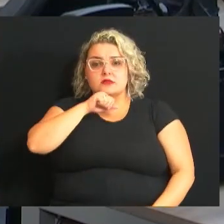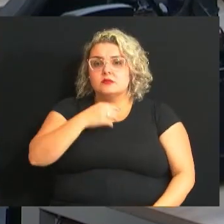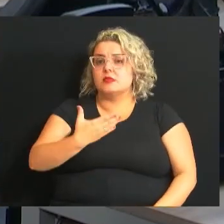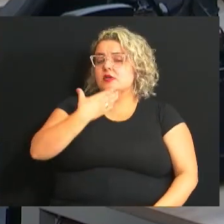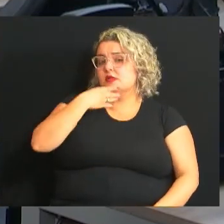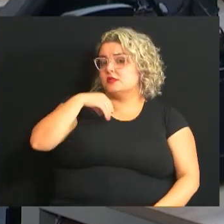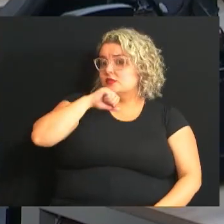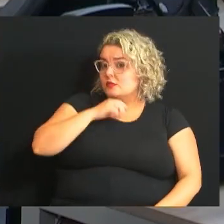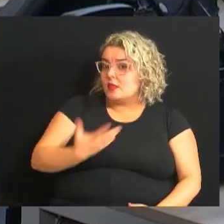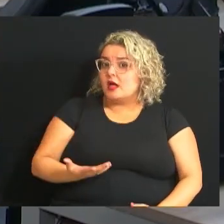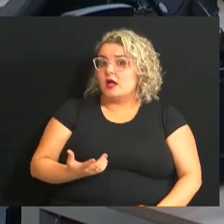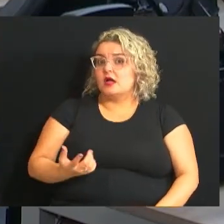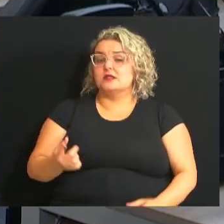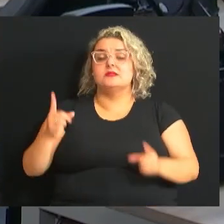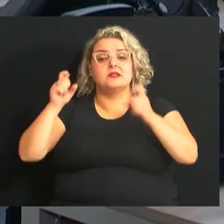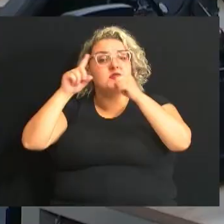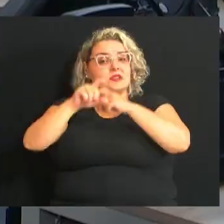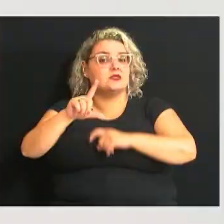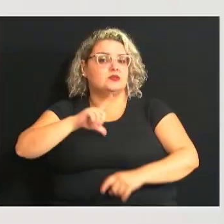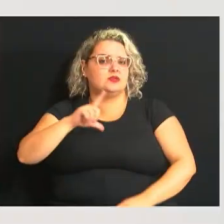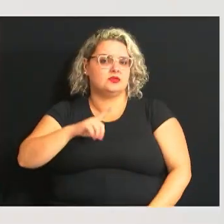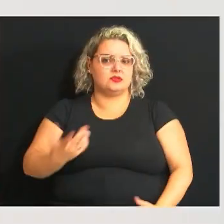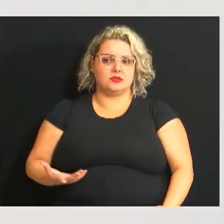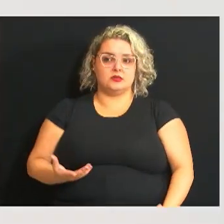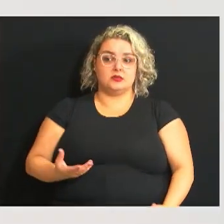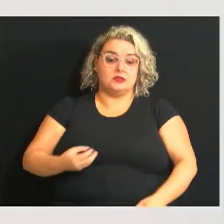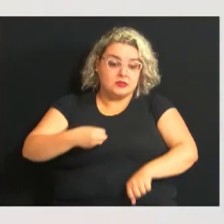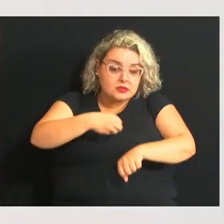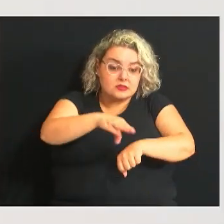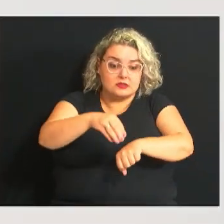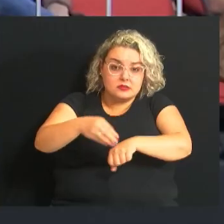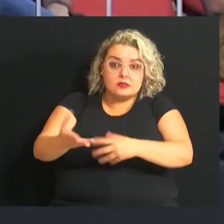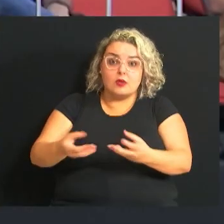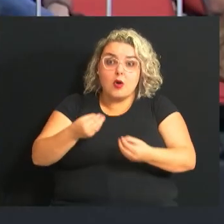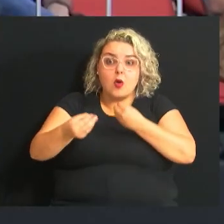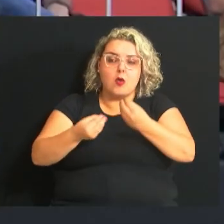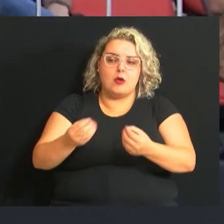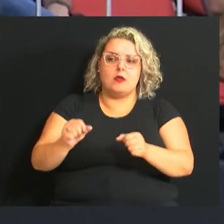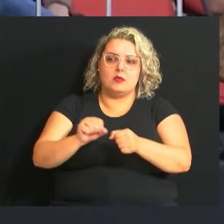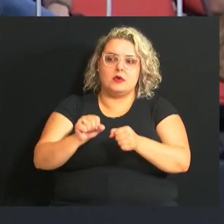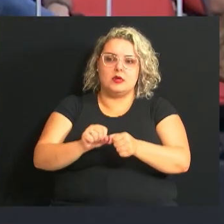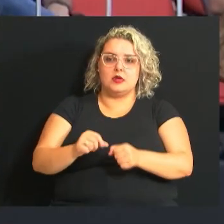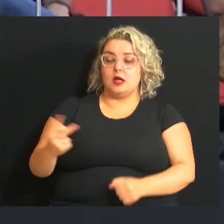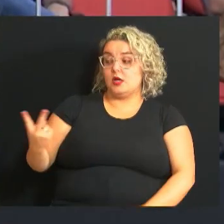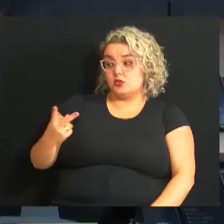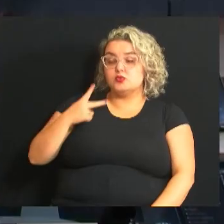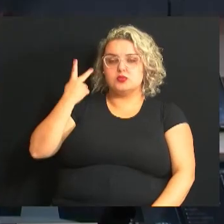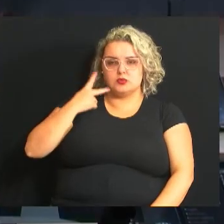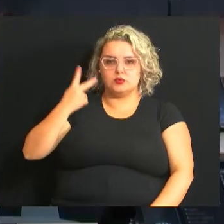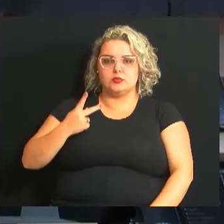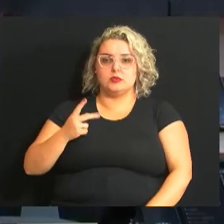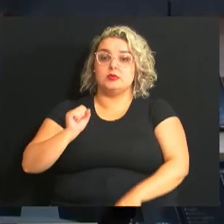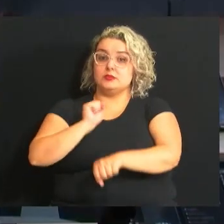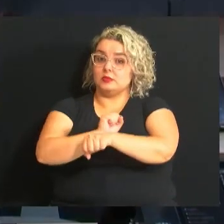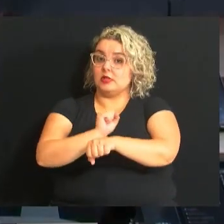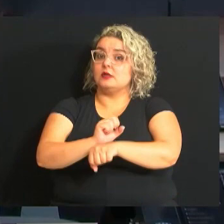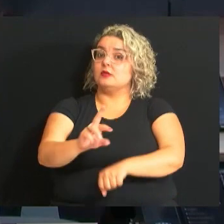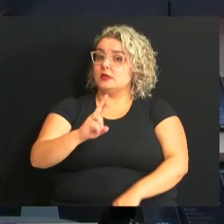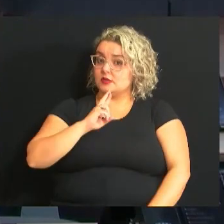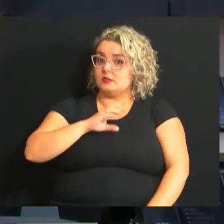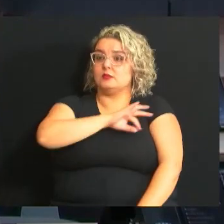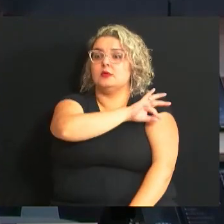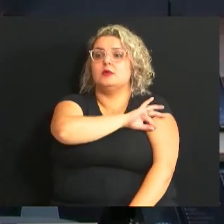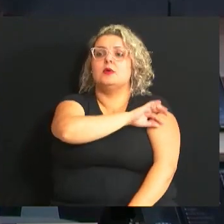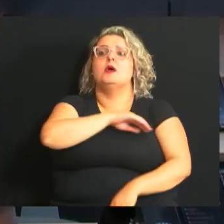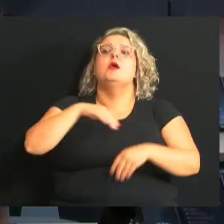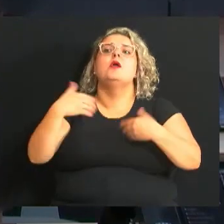muita dificuldade, inclusive, de dar encaminhamento a isso. As parlamentares aguardam o retorno da prefeitura. Quais são os procedimentos